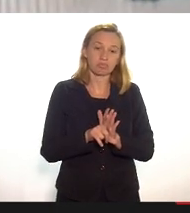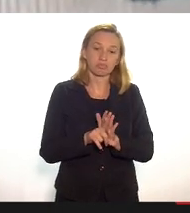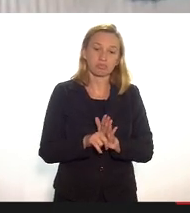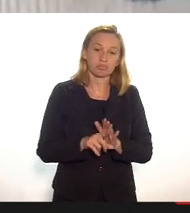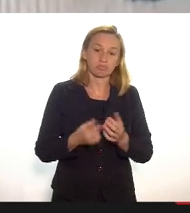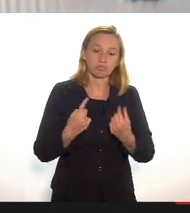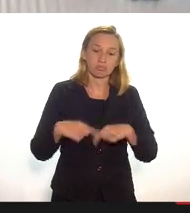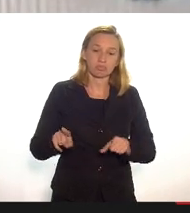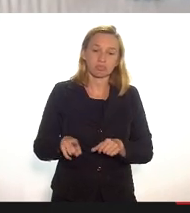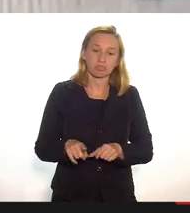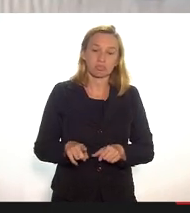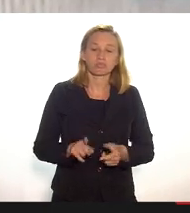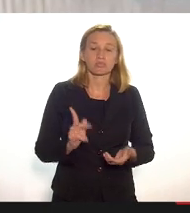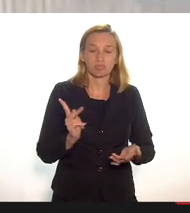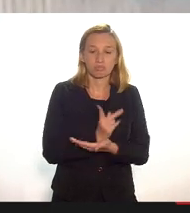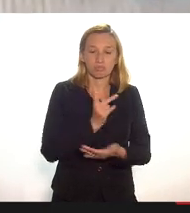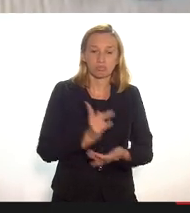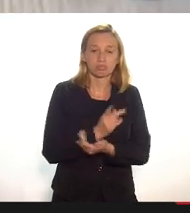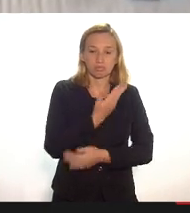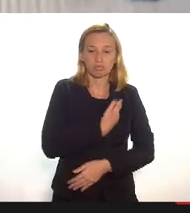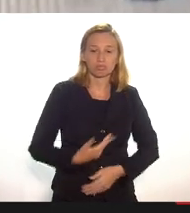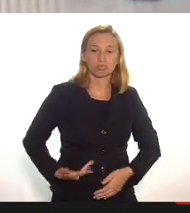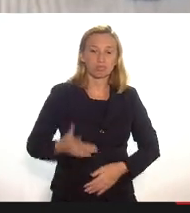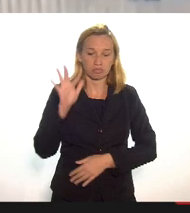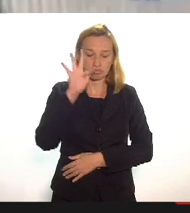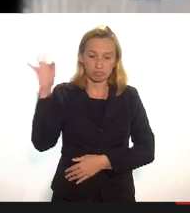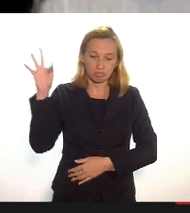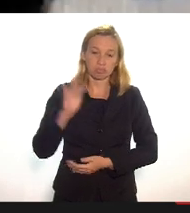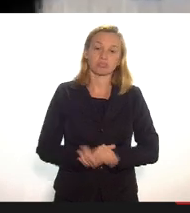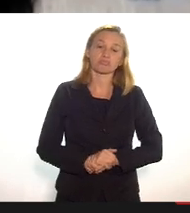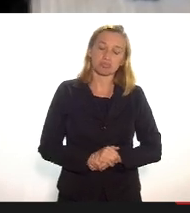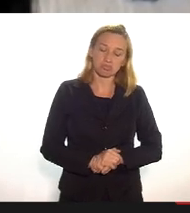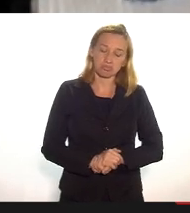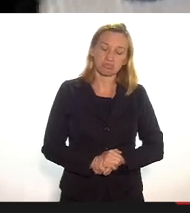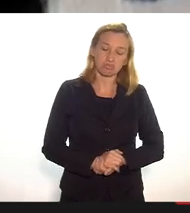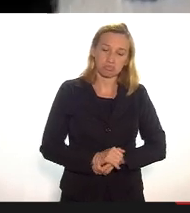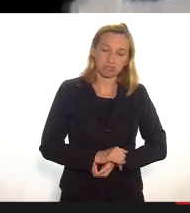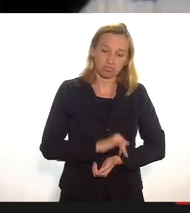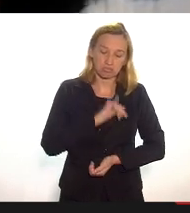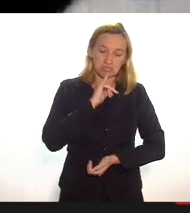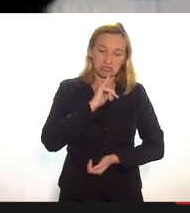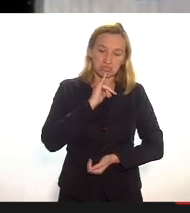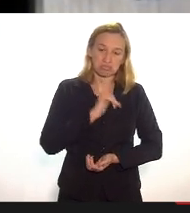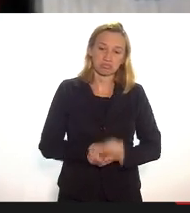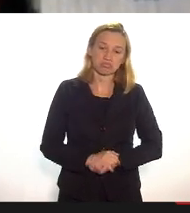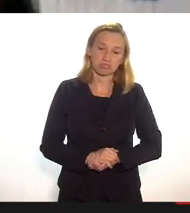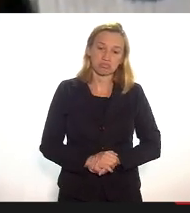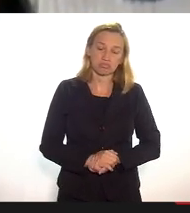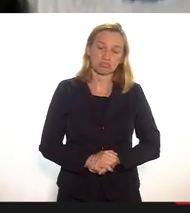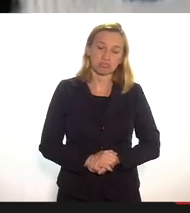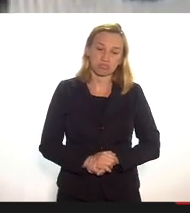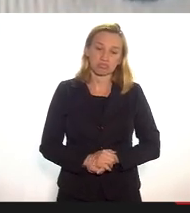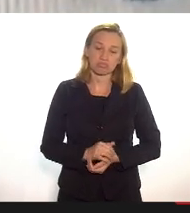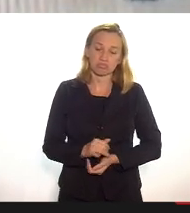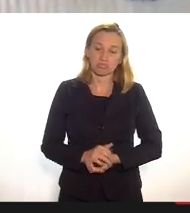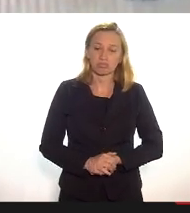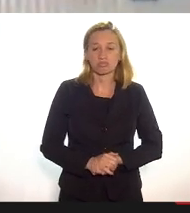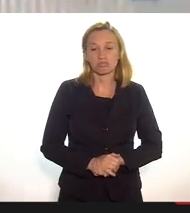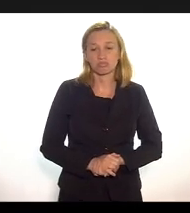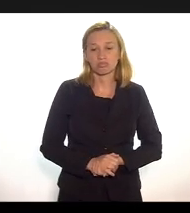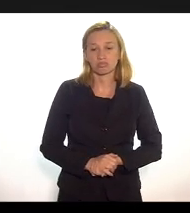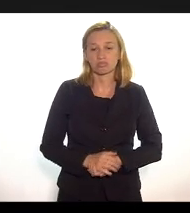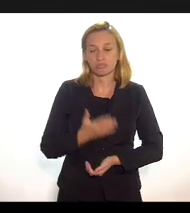esse descalabro que o governo federal está tentando fazer e infringir ao estado do Rio de Janeiro e a sua população. Obrigada, deputado Femina